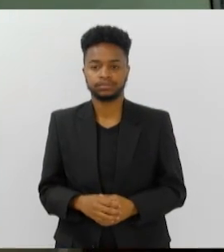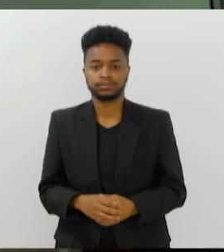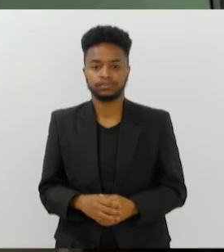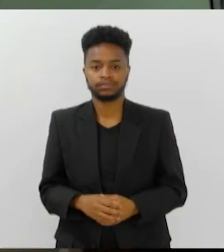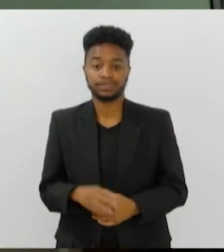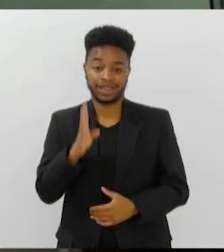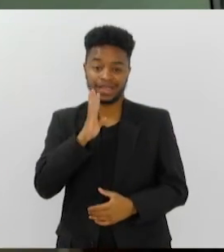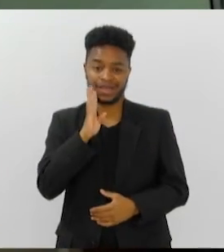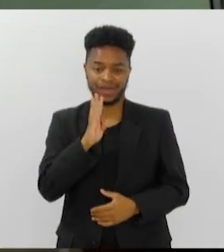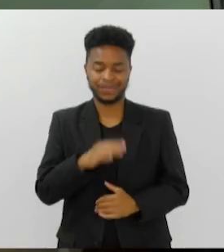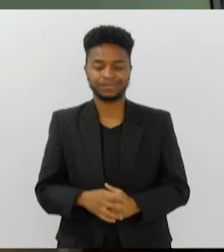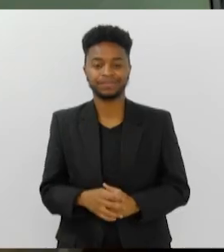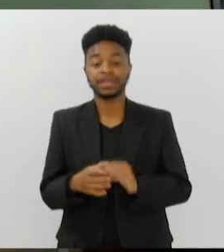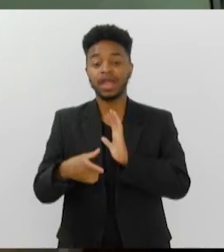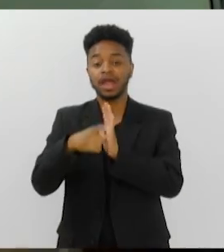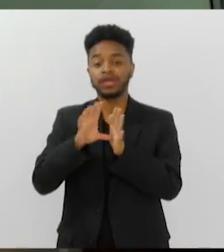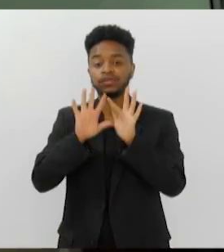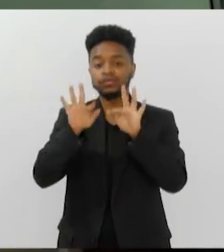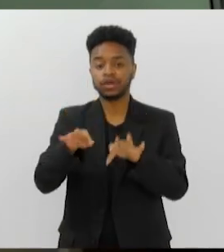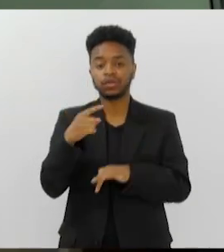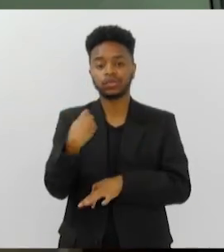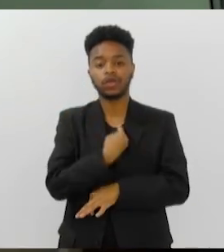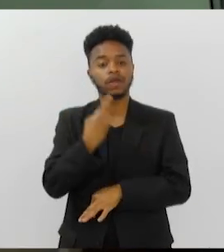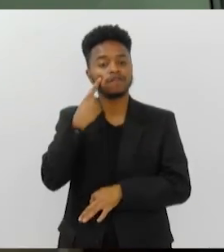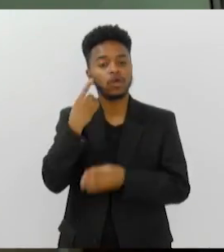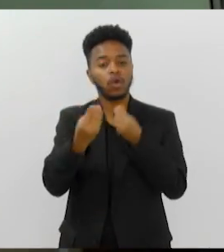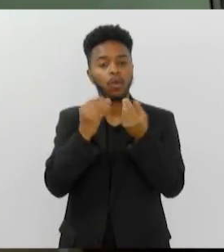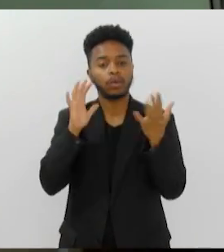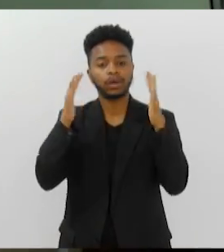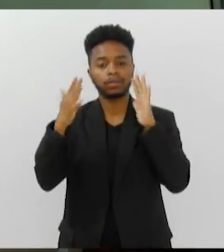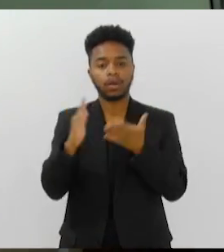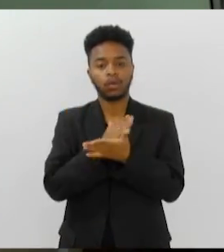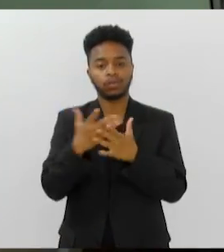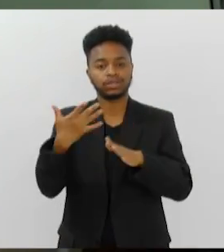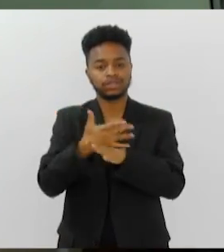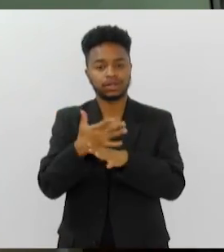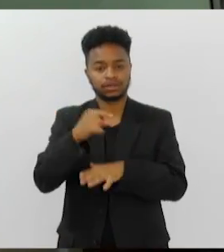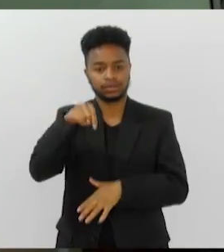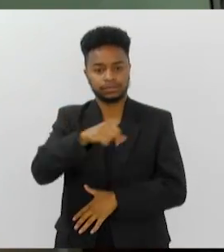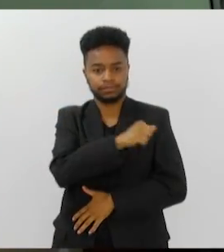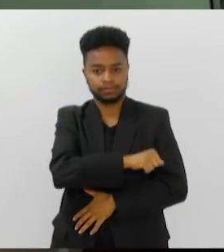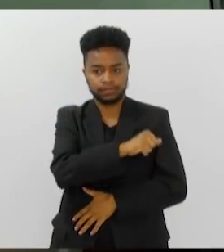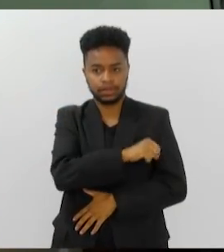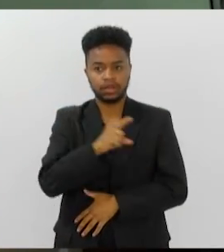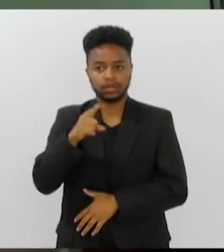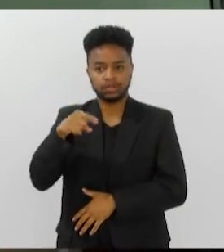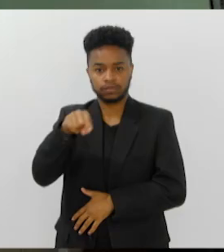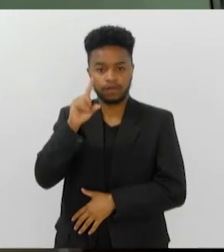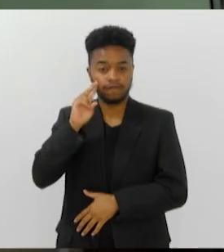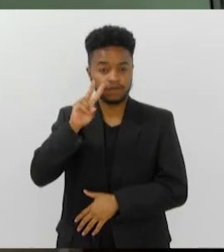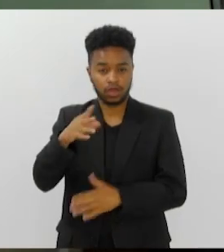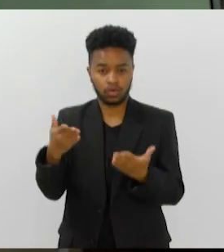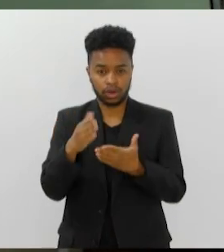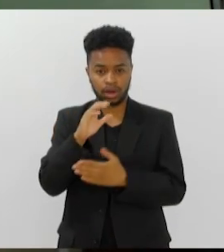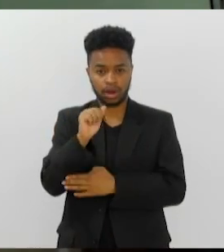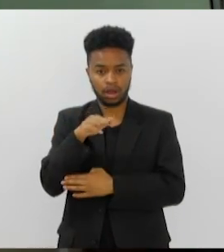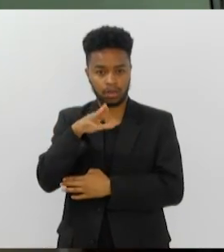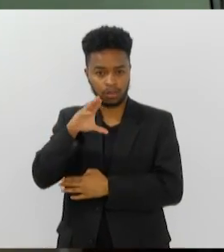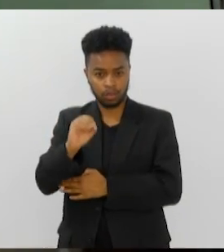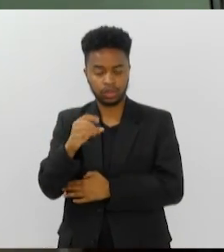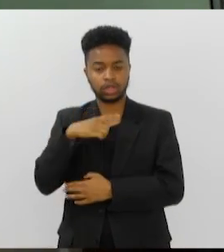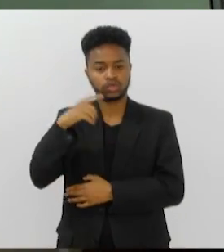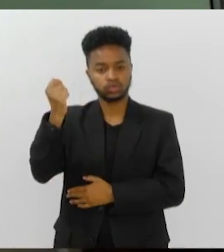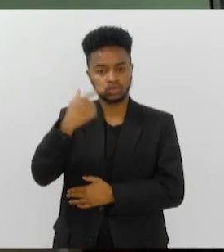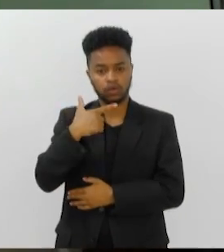Bem legal. Antes de encerrar, vamos dar uma olhada no tempo em algumas cidades aqui no estado. Você vê aqui na tela, Carmo está com